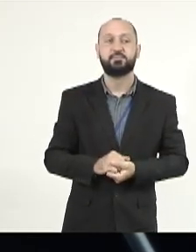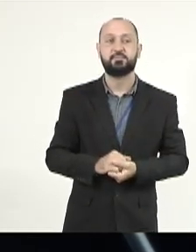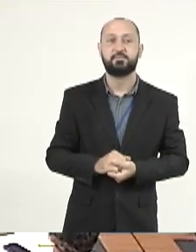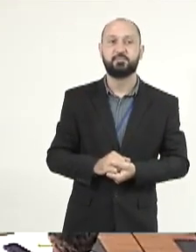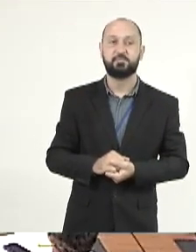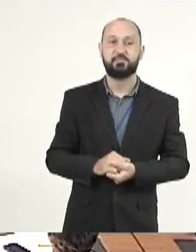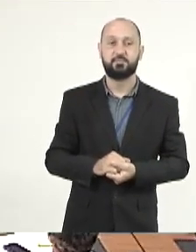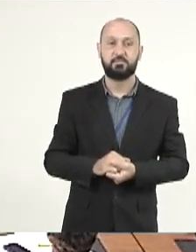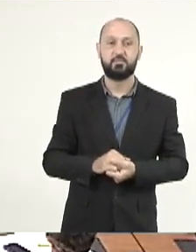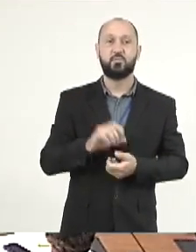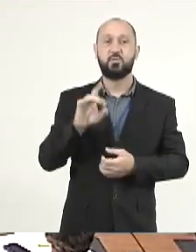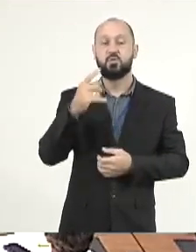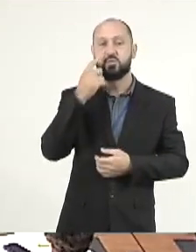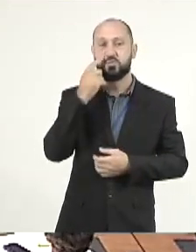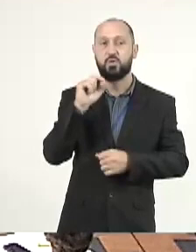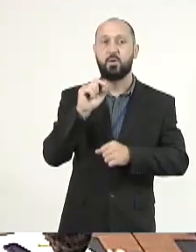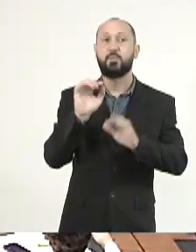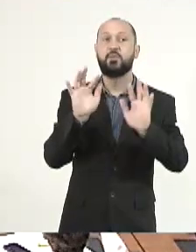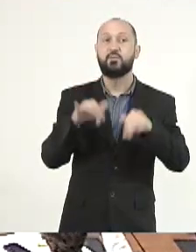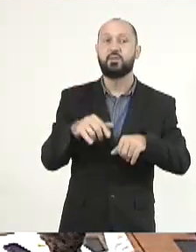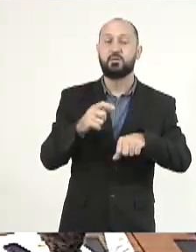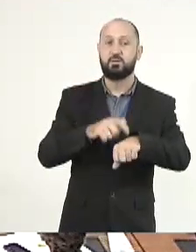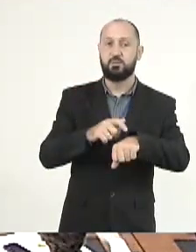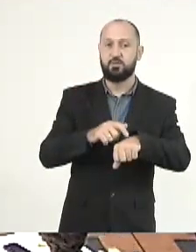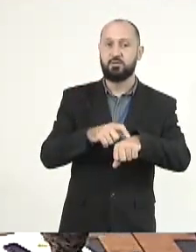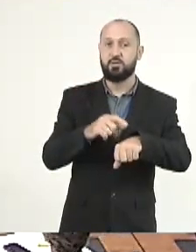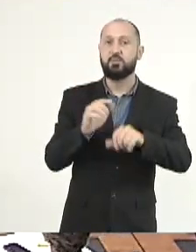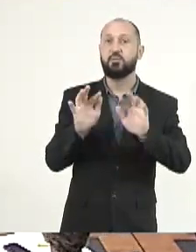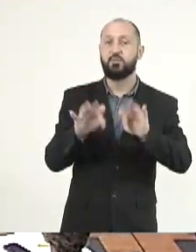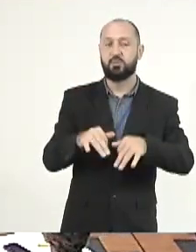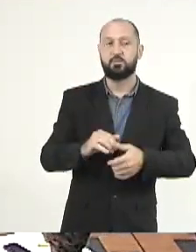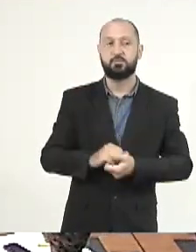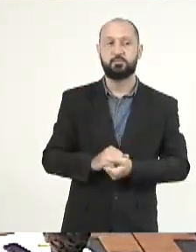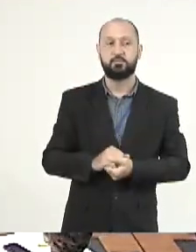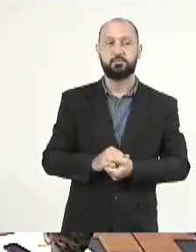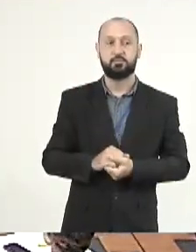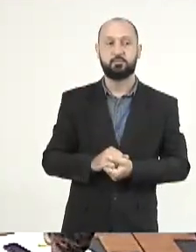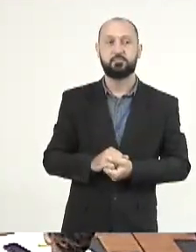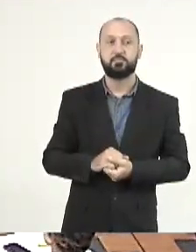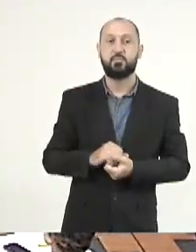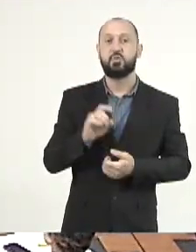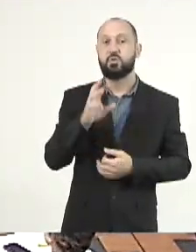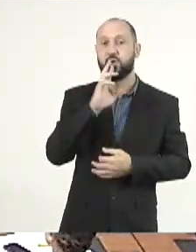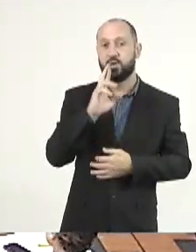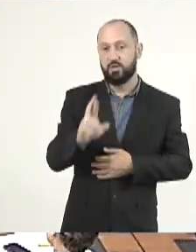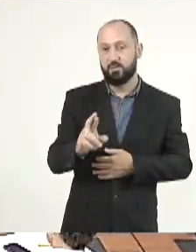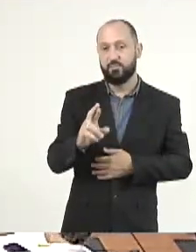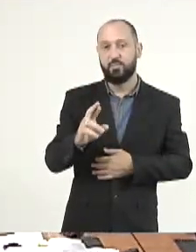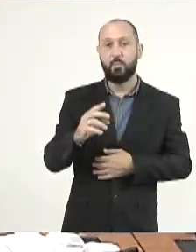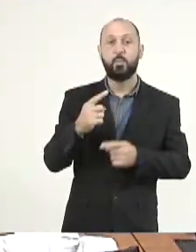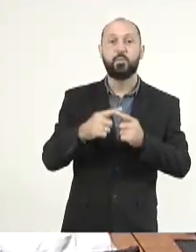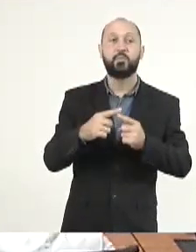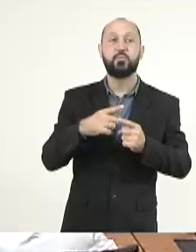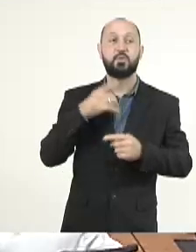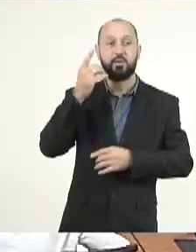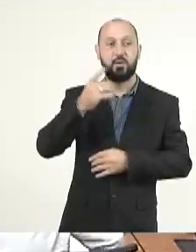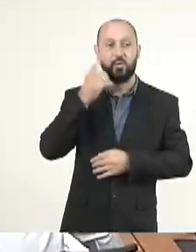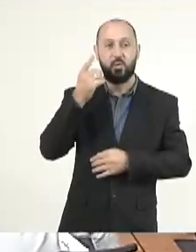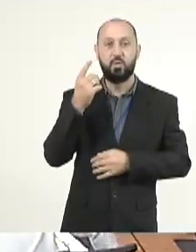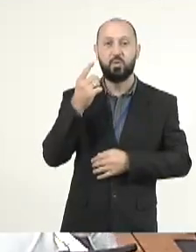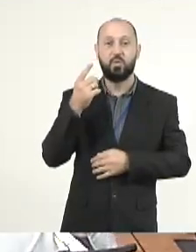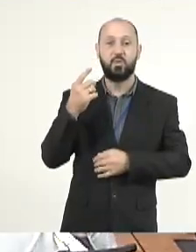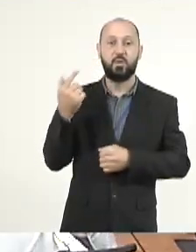Bom, deputado... Só para registrar, deputado, para concluir, nós temos o tempo esgotado. Agora eu vou ter que responder, porque o deputado colocou